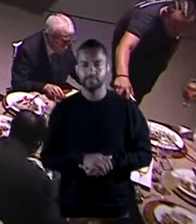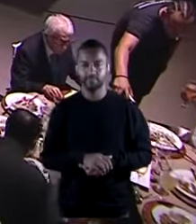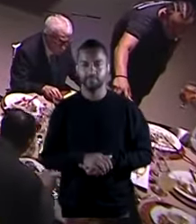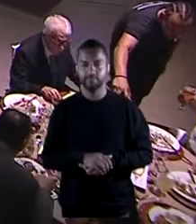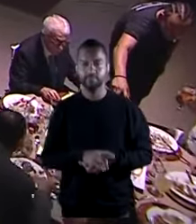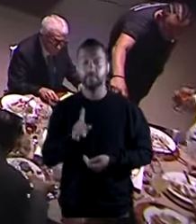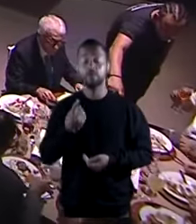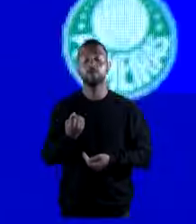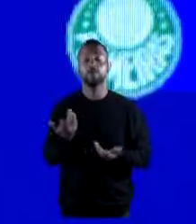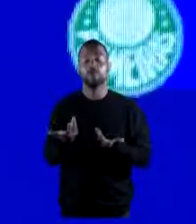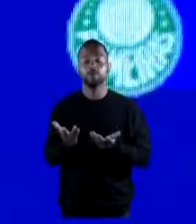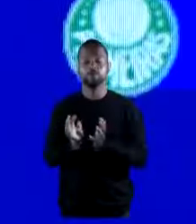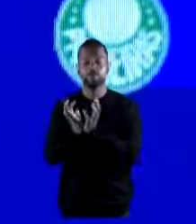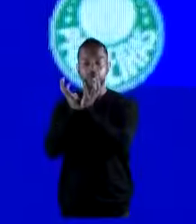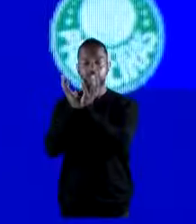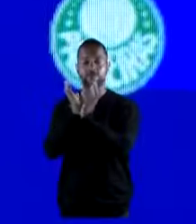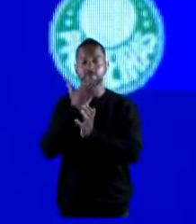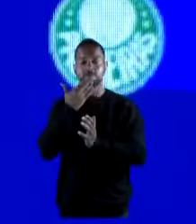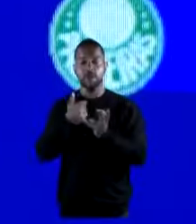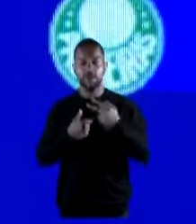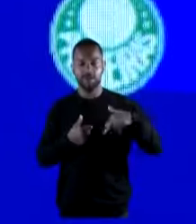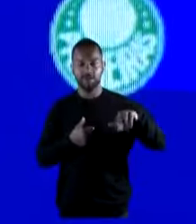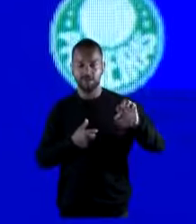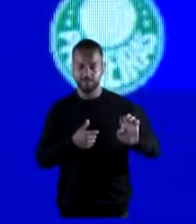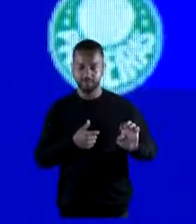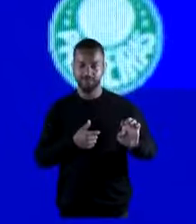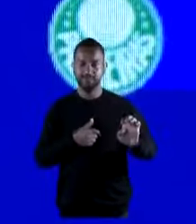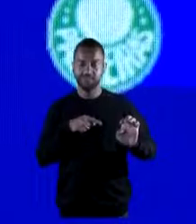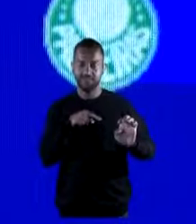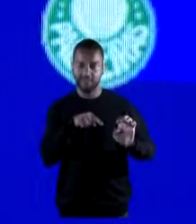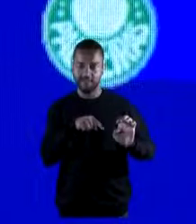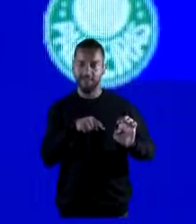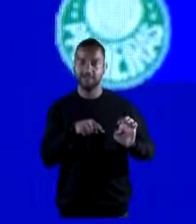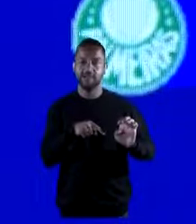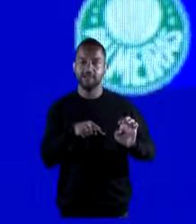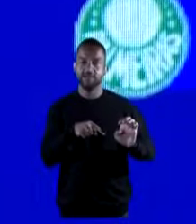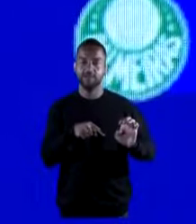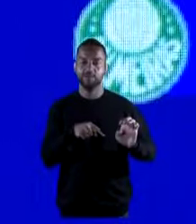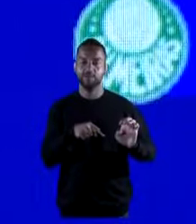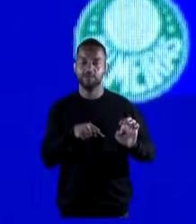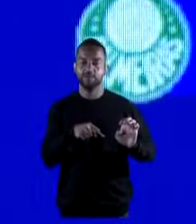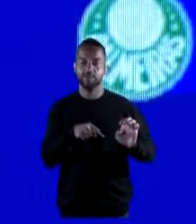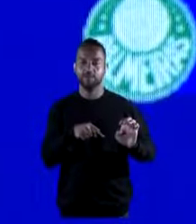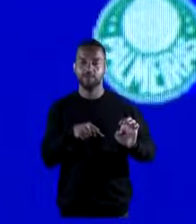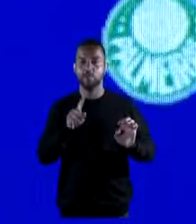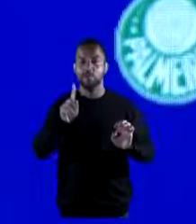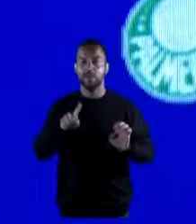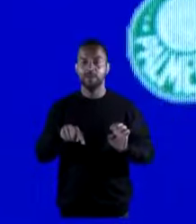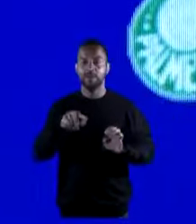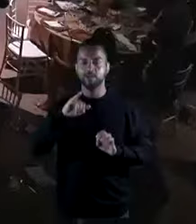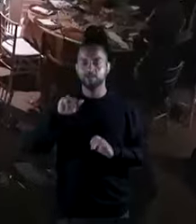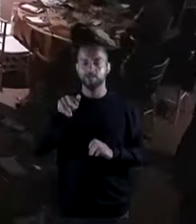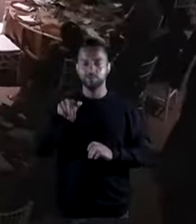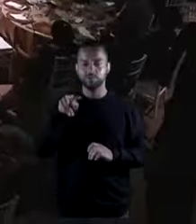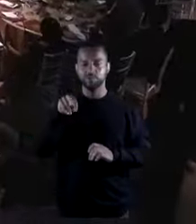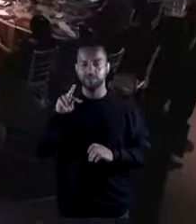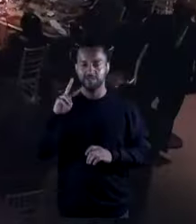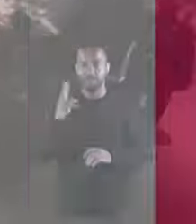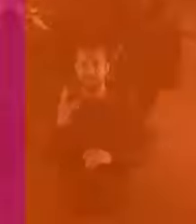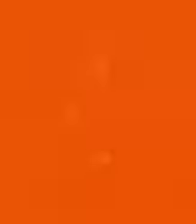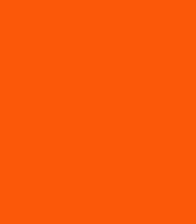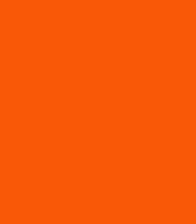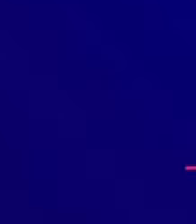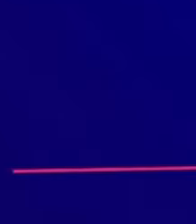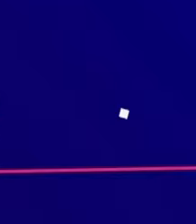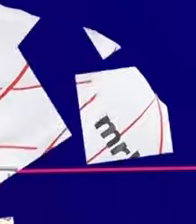E o troféu de melhor lateral esquerdo do Paulistão Sicredi 2024 vai para o Juninho Capixaba, do Red